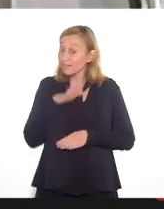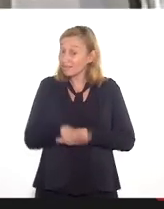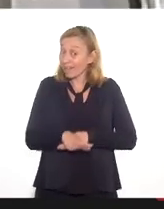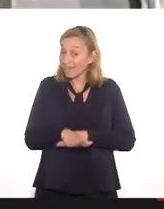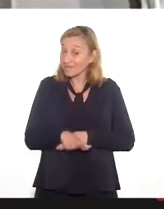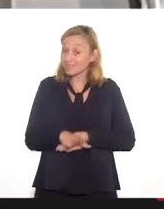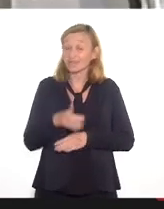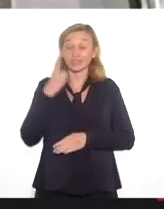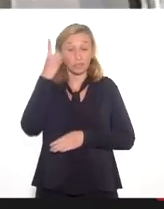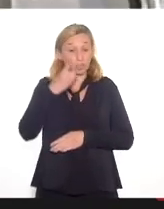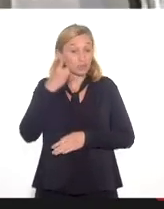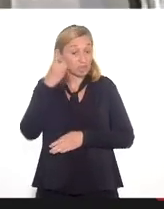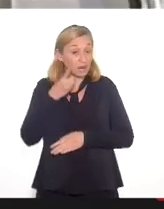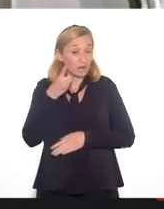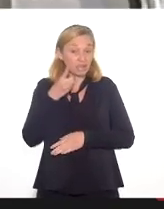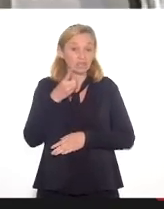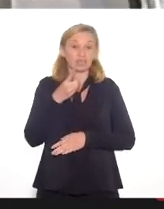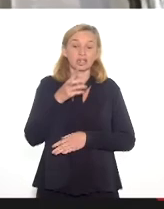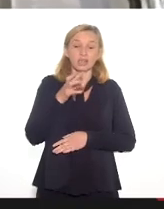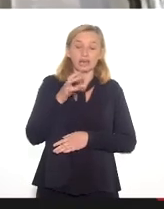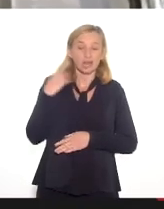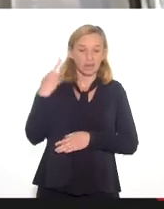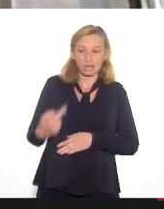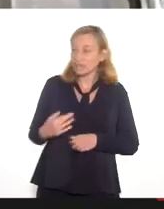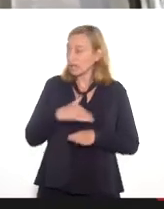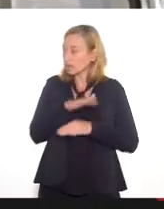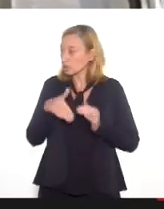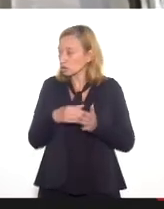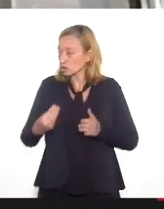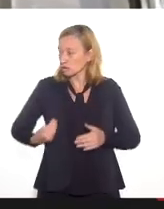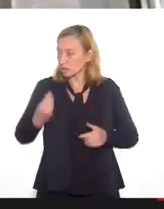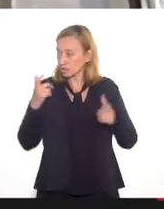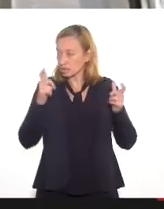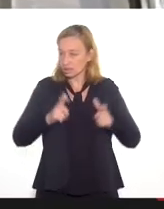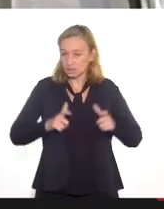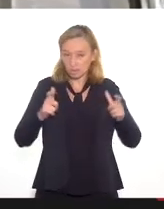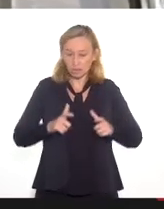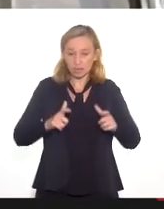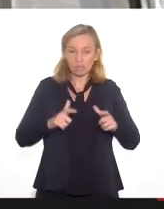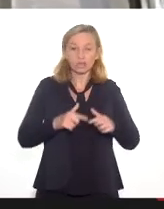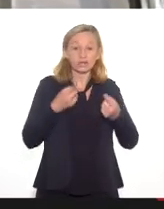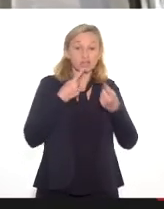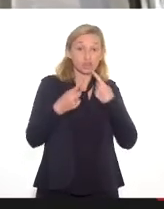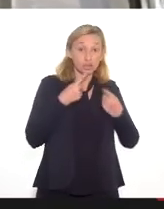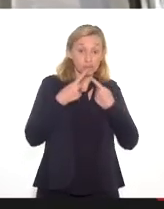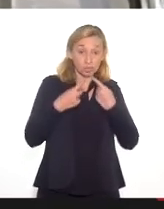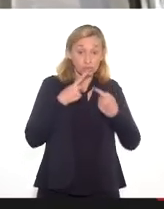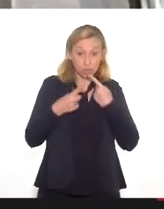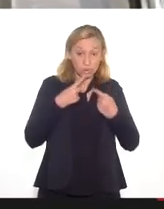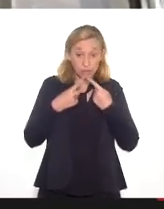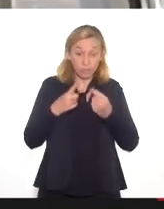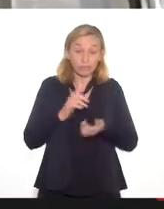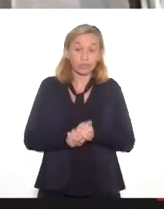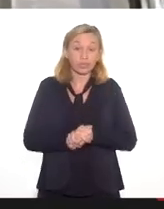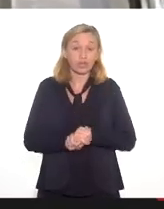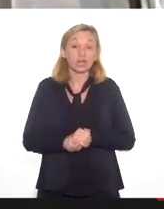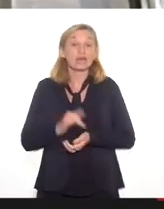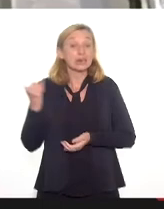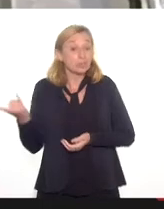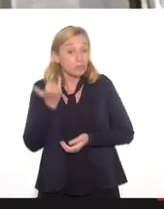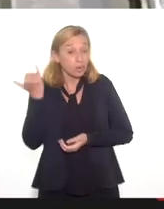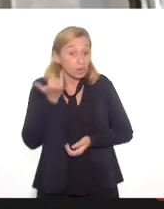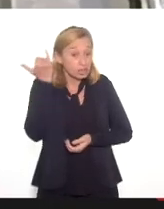deputada Renata boa tarde a todos os presentes aqui nessa nesse debate de suma